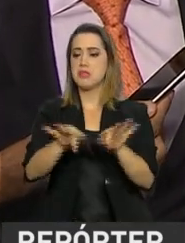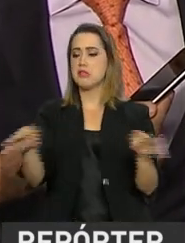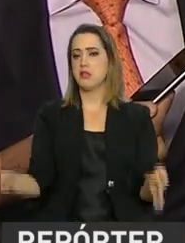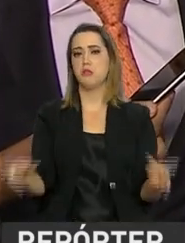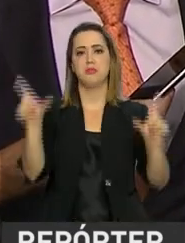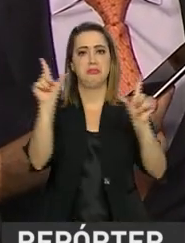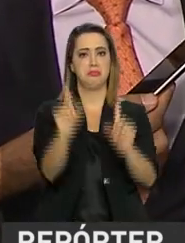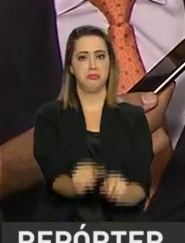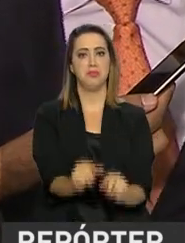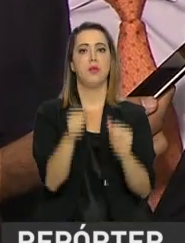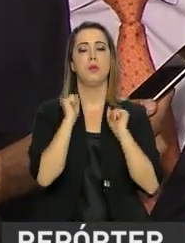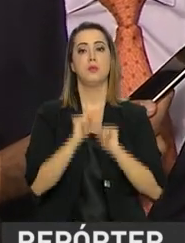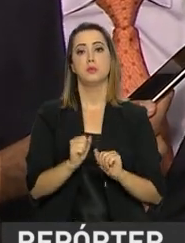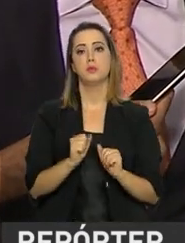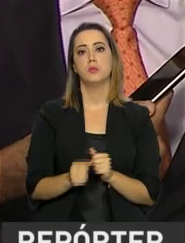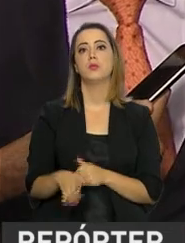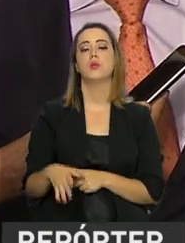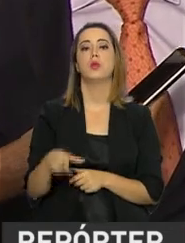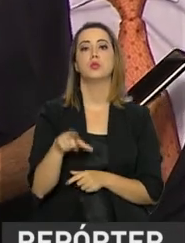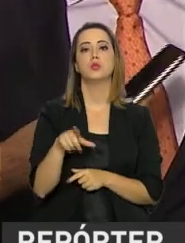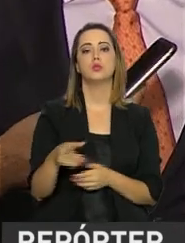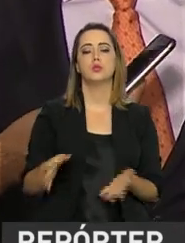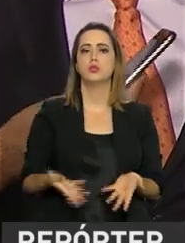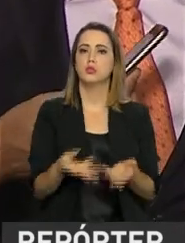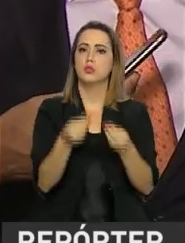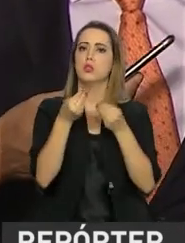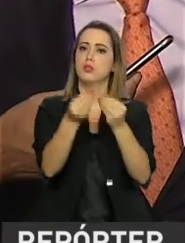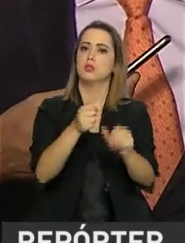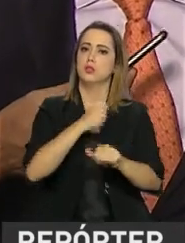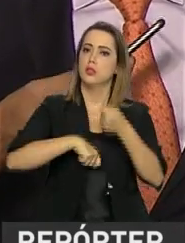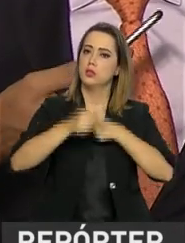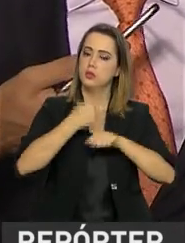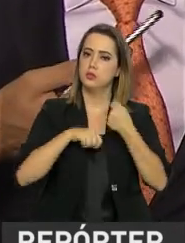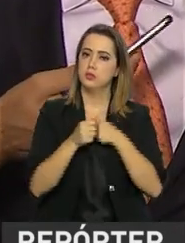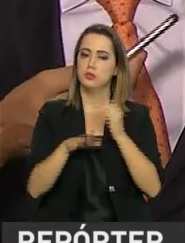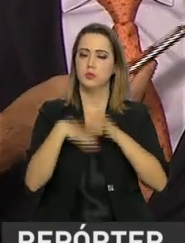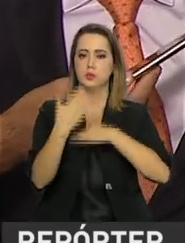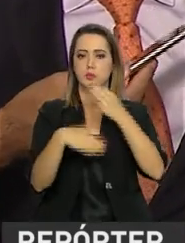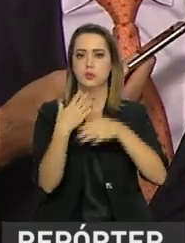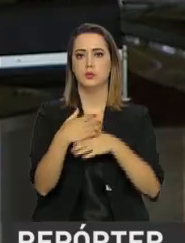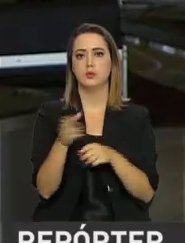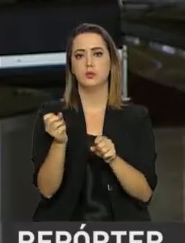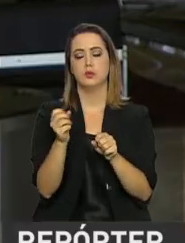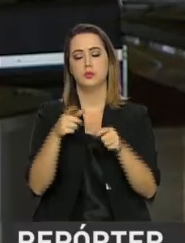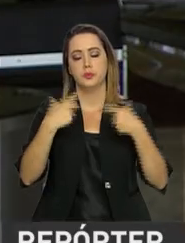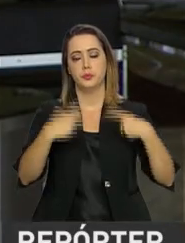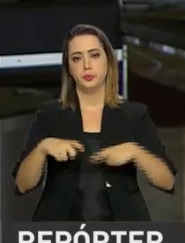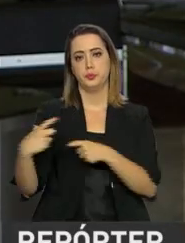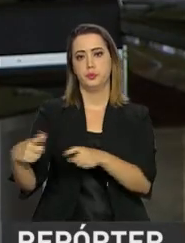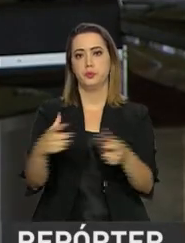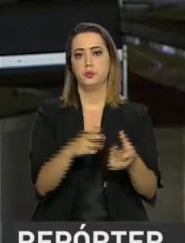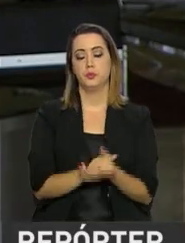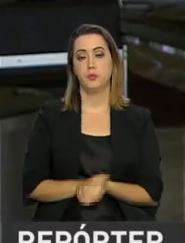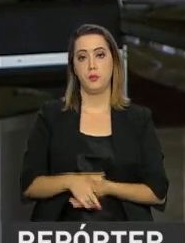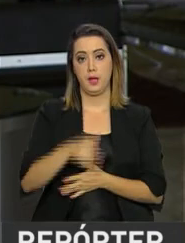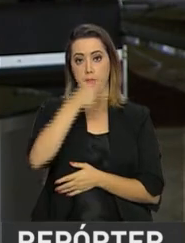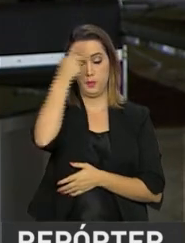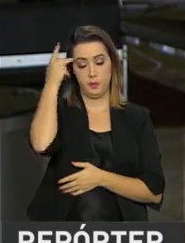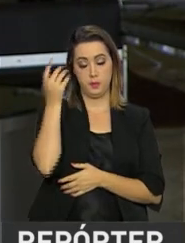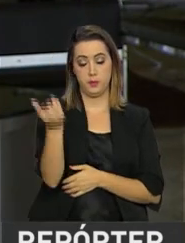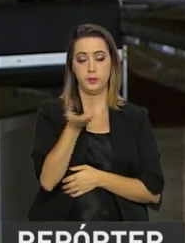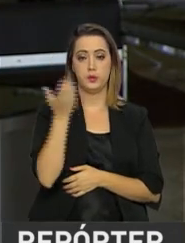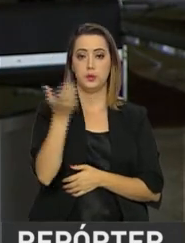pequenas que podem gerar economia para esse cliente desenvolvimento para a lógica quem tiver interesse em